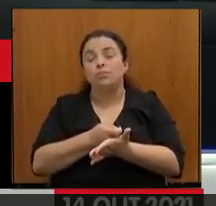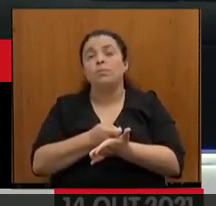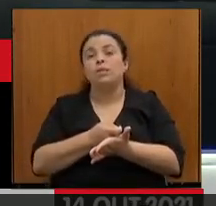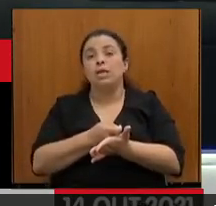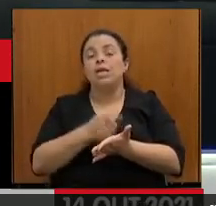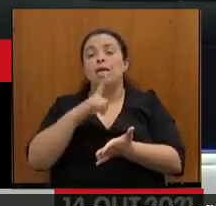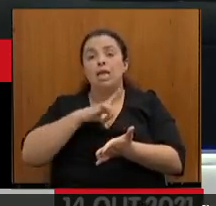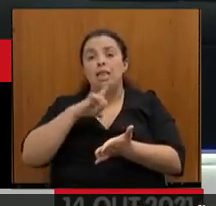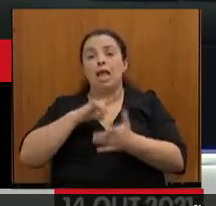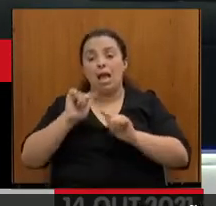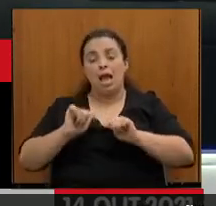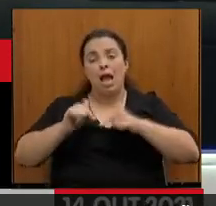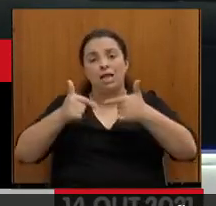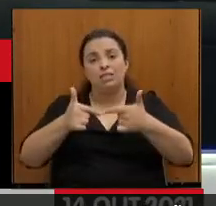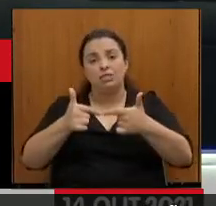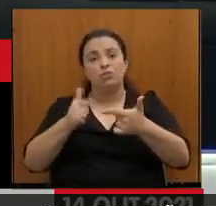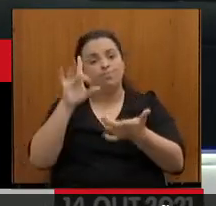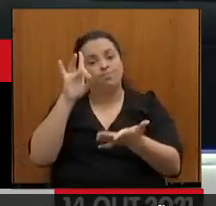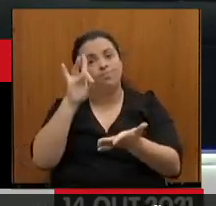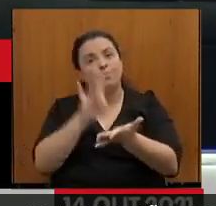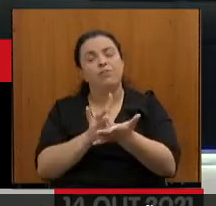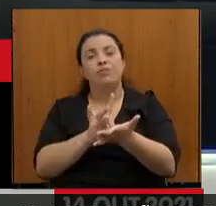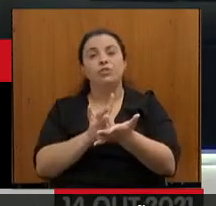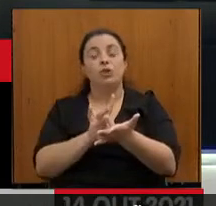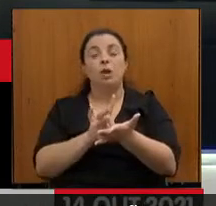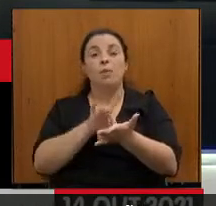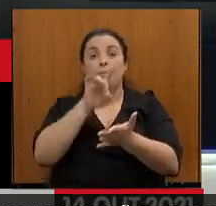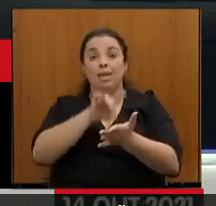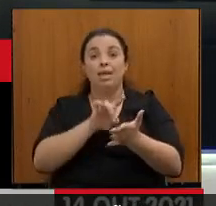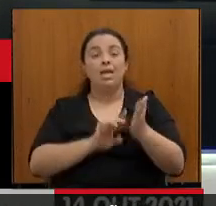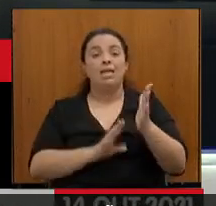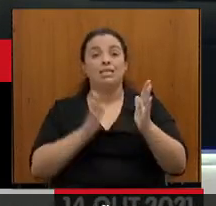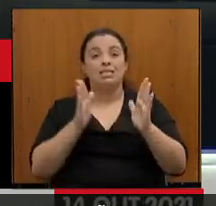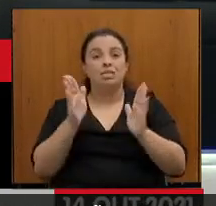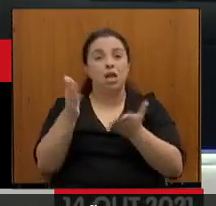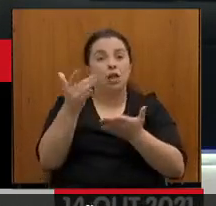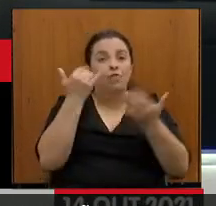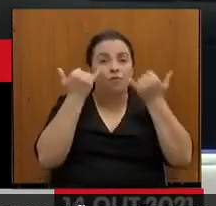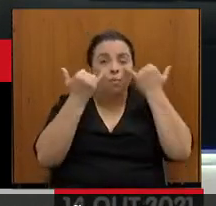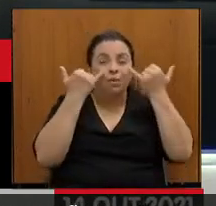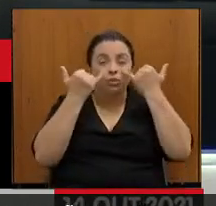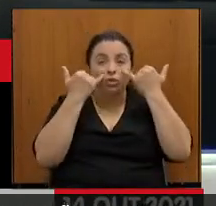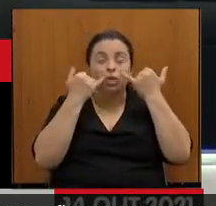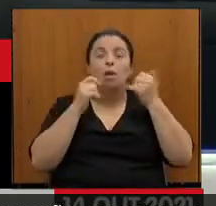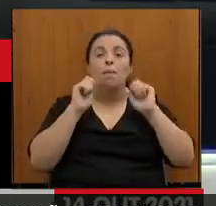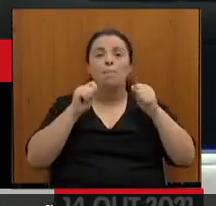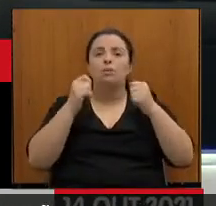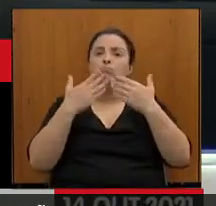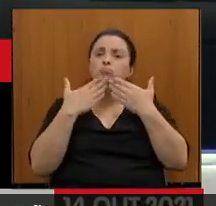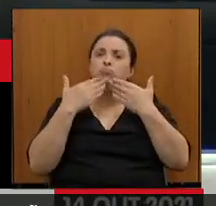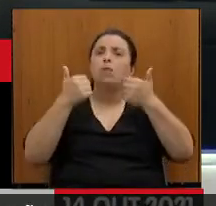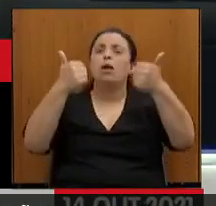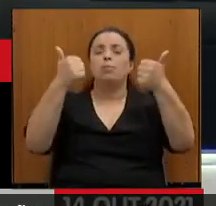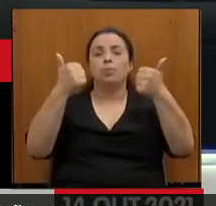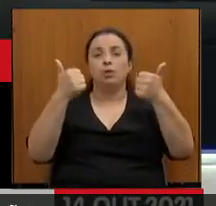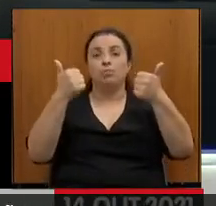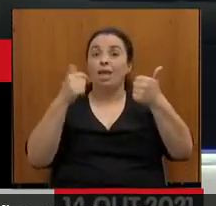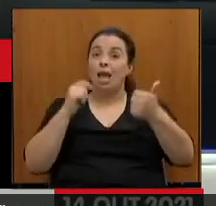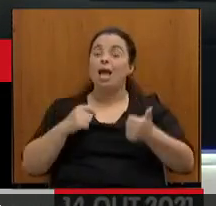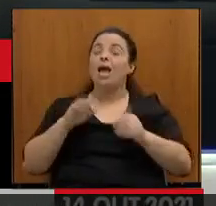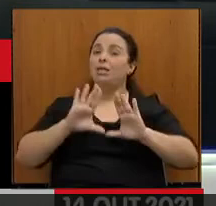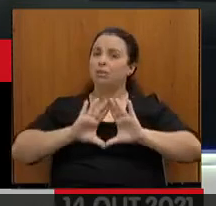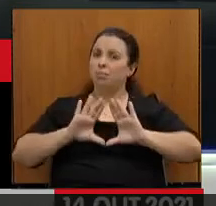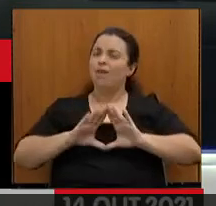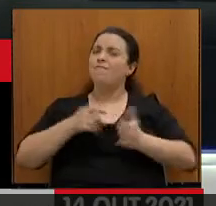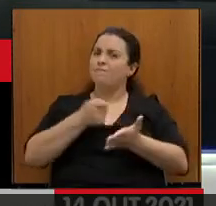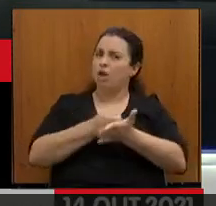preparadas ações efetivas para que esses números possam mudar no nosso Estado. A Assembleia vai cobrar, vai